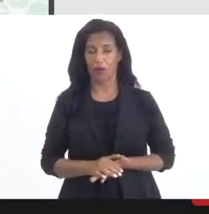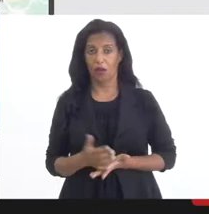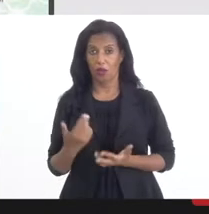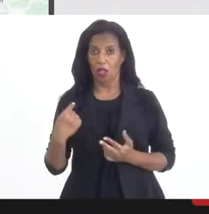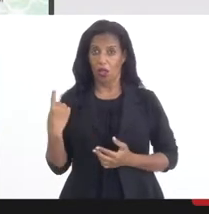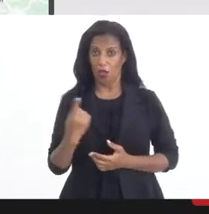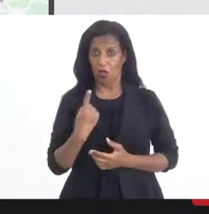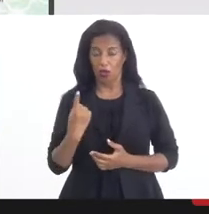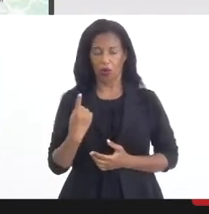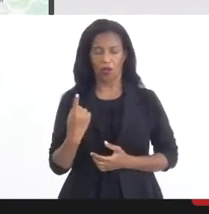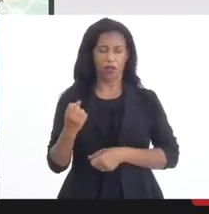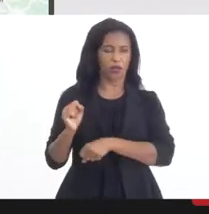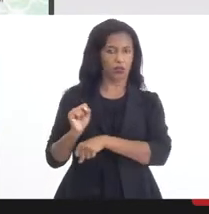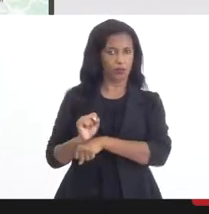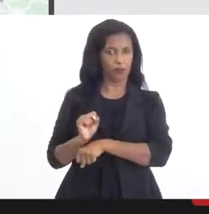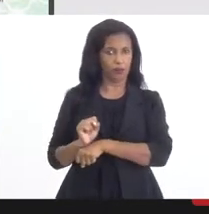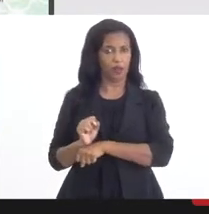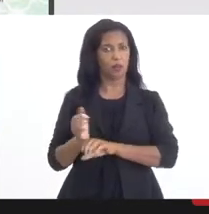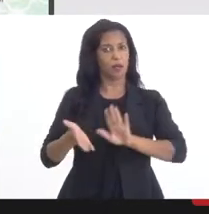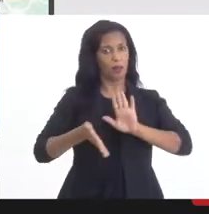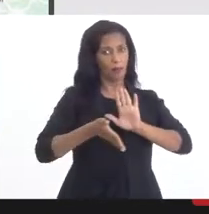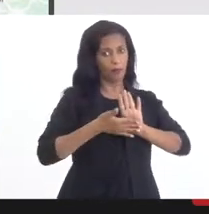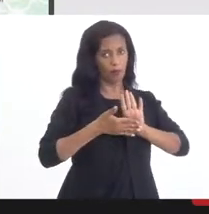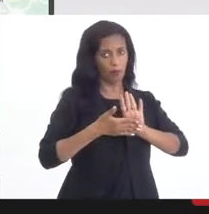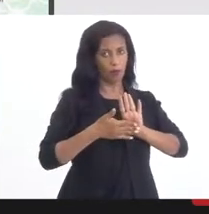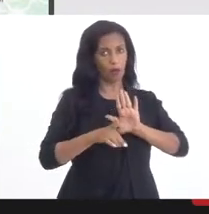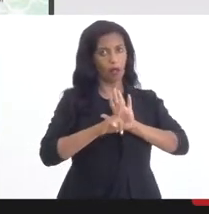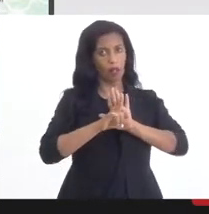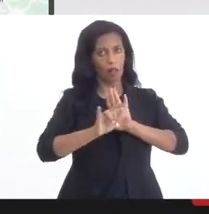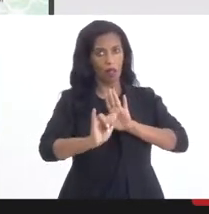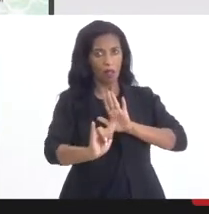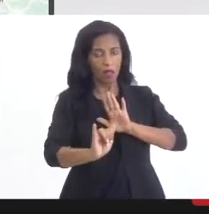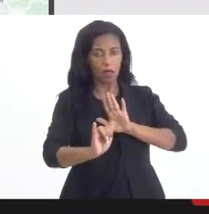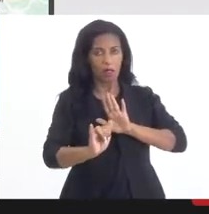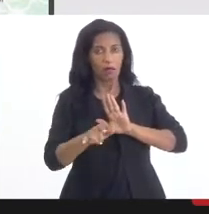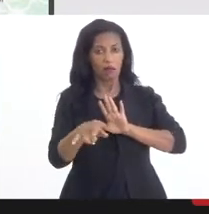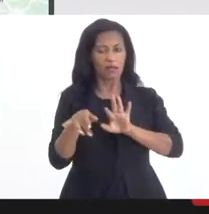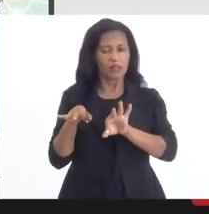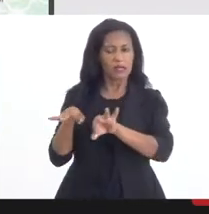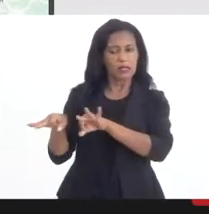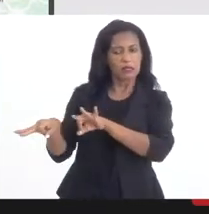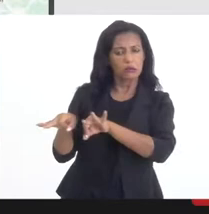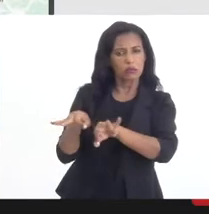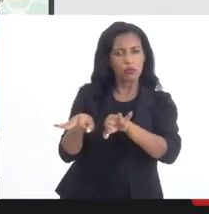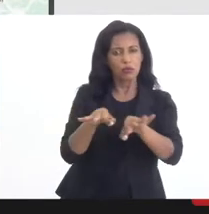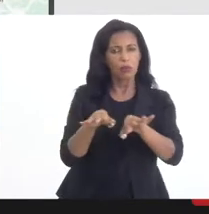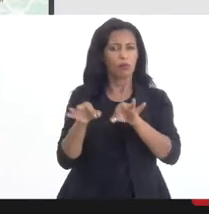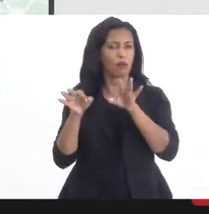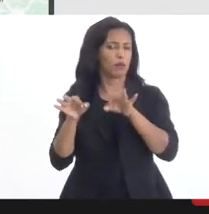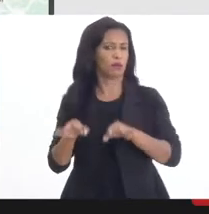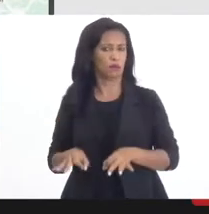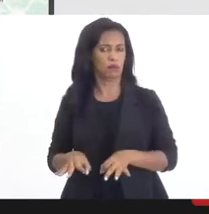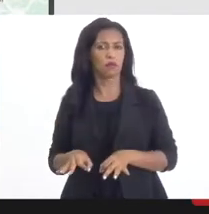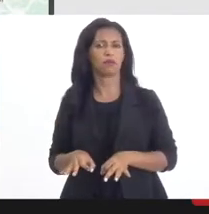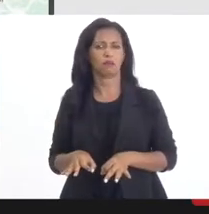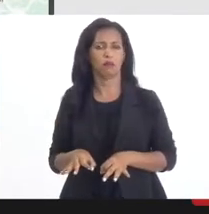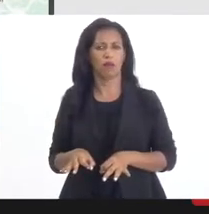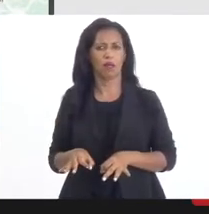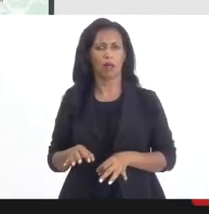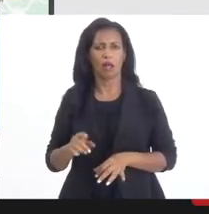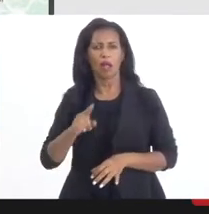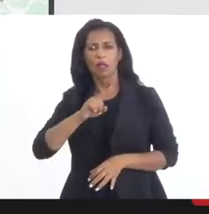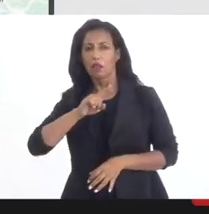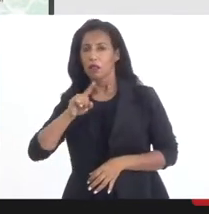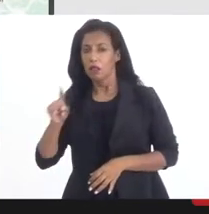esperamos, e esse é o propósito desse projeto de lei, fazer isso de forma consolidada. Não que nós